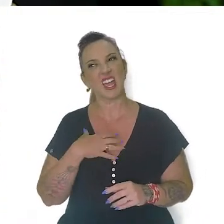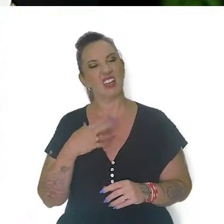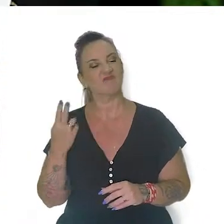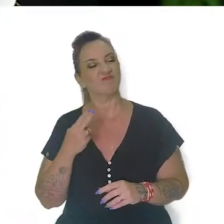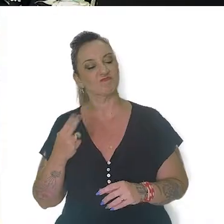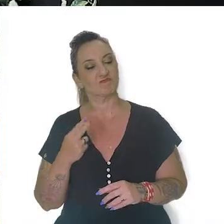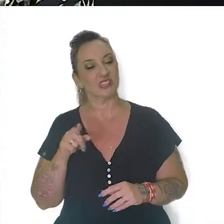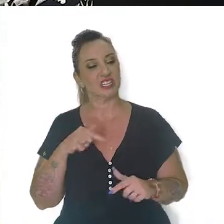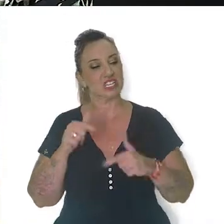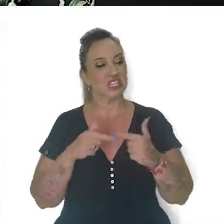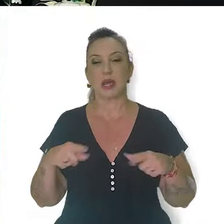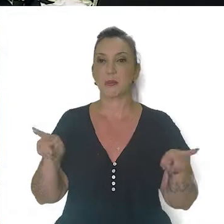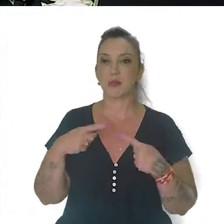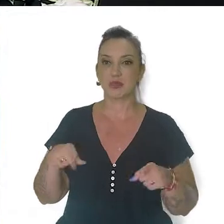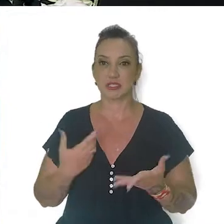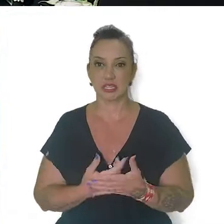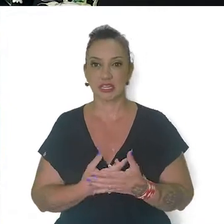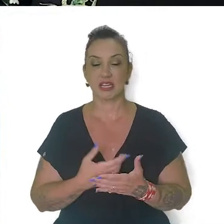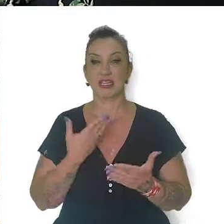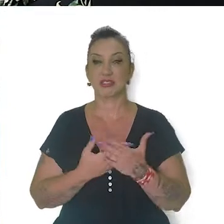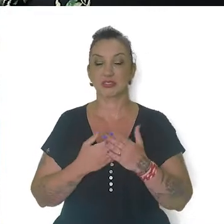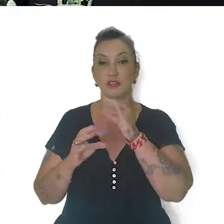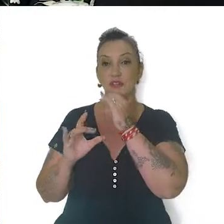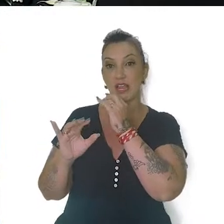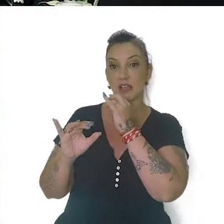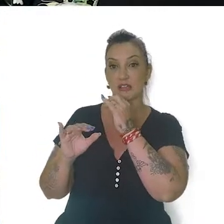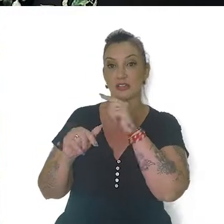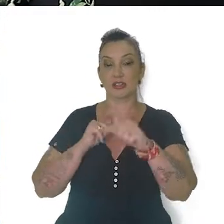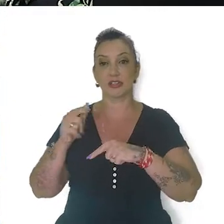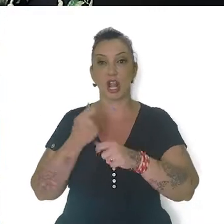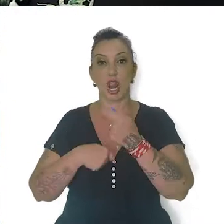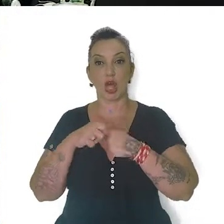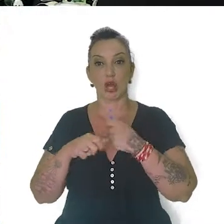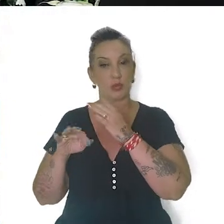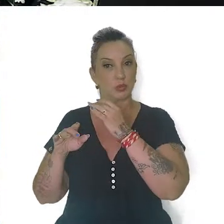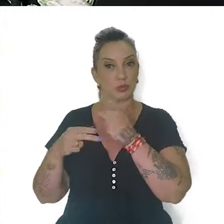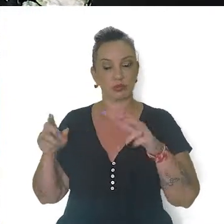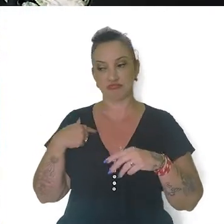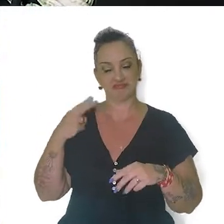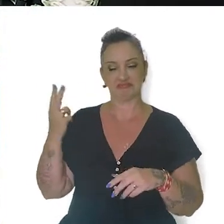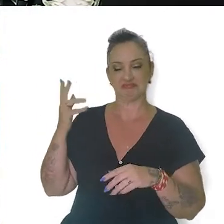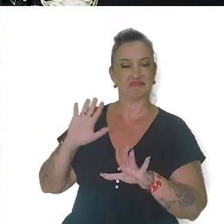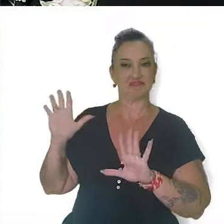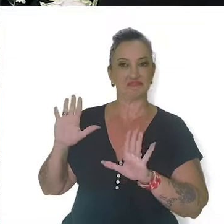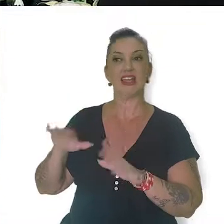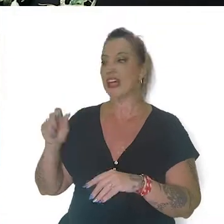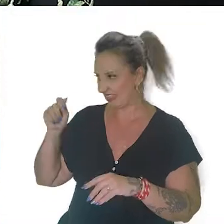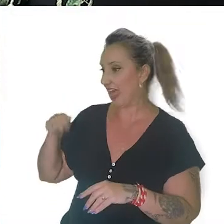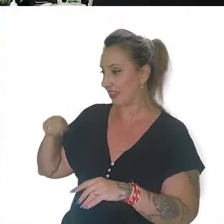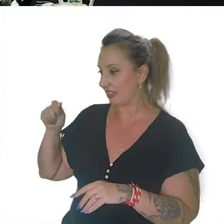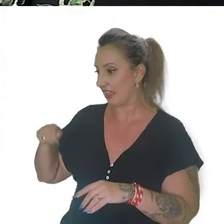levo jeito para isso. Você já trabalha com música, você já estudou flauta, você trabalha em loja de instrumentos musicais. Eu falava: não, mas não leva jeito para isso, não leva jeito.